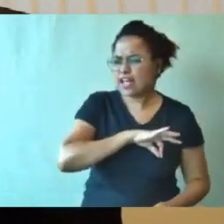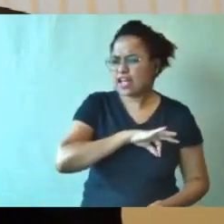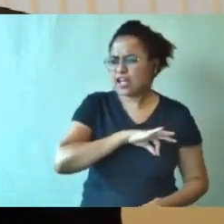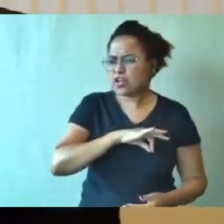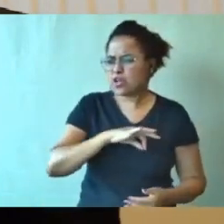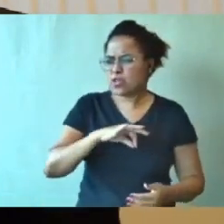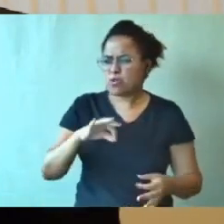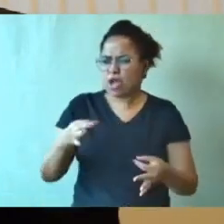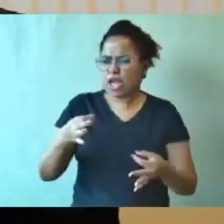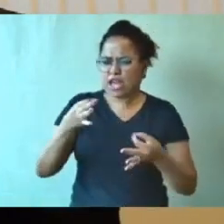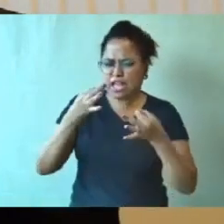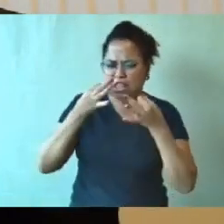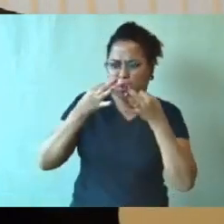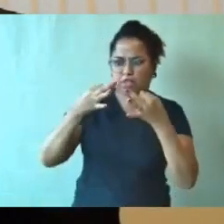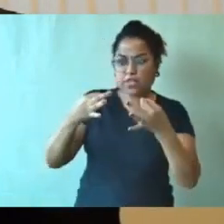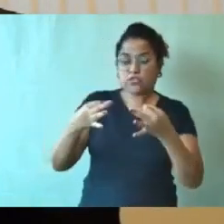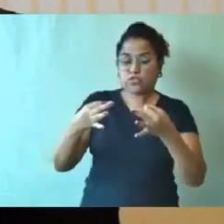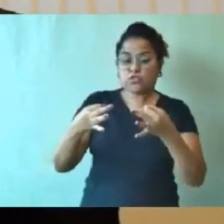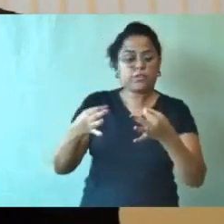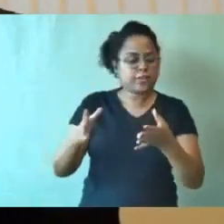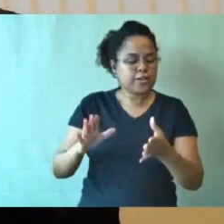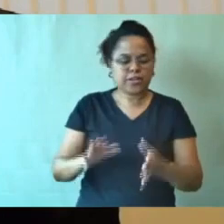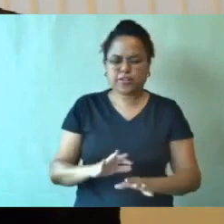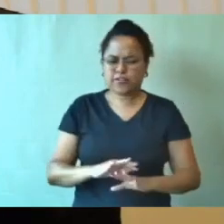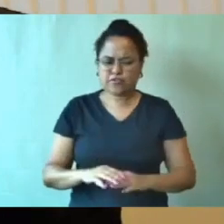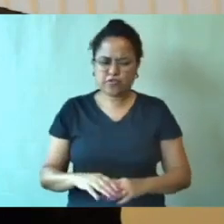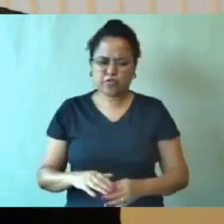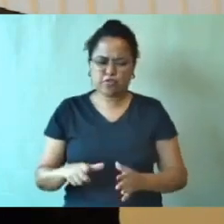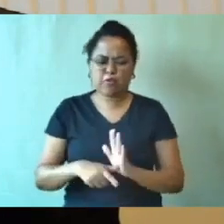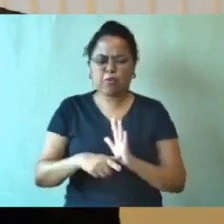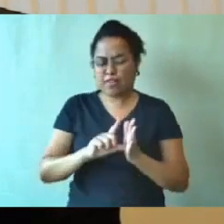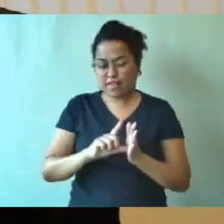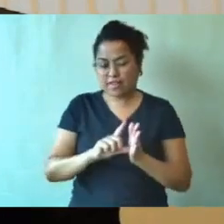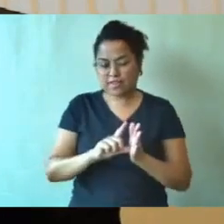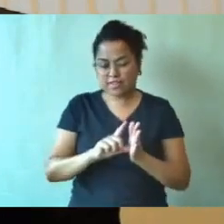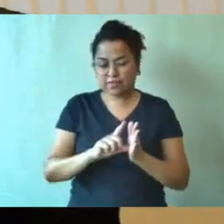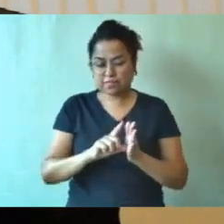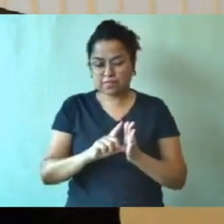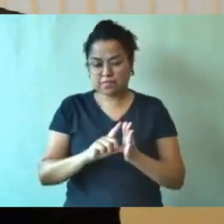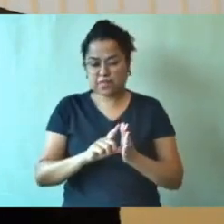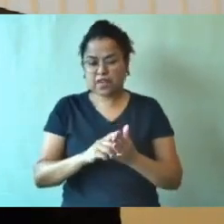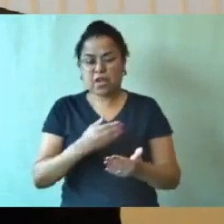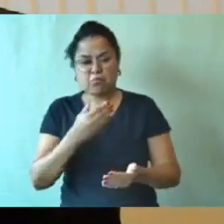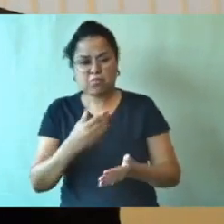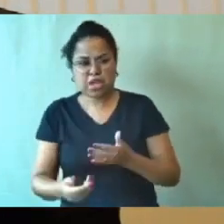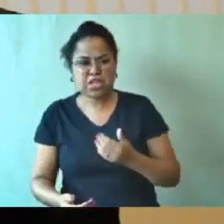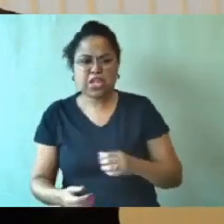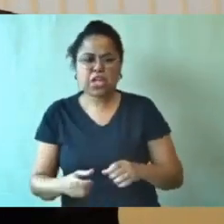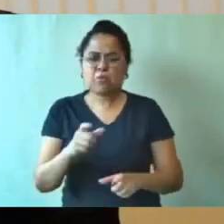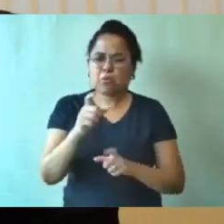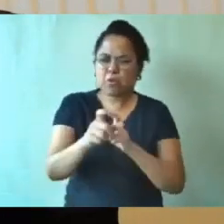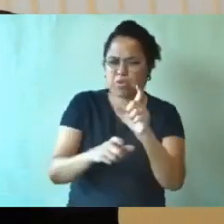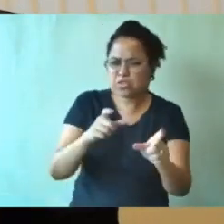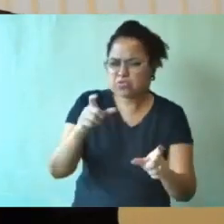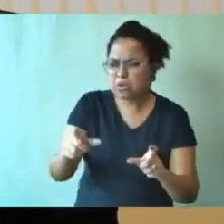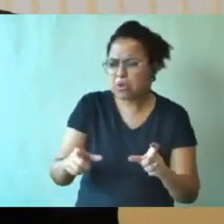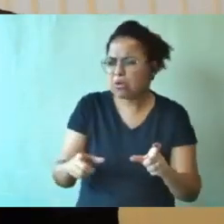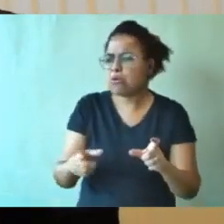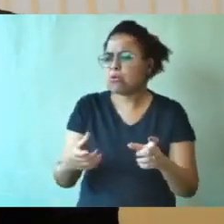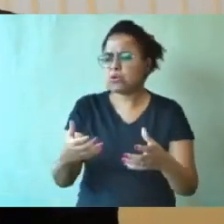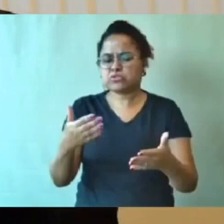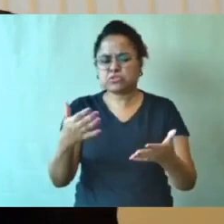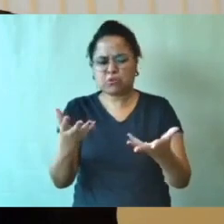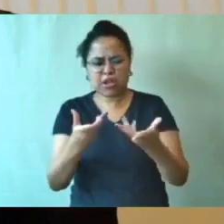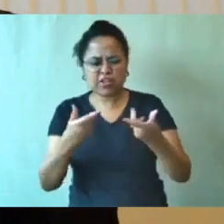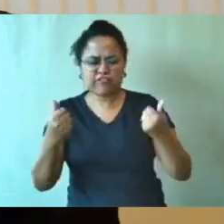era, em função da crise que nós somos submetidos. Perdemos mão de obra, como eu falei, qualificada, não só de